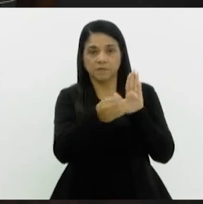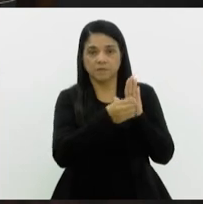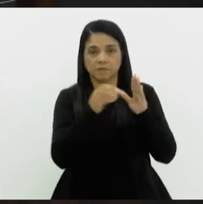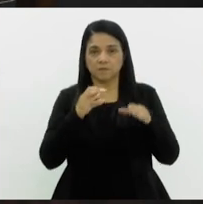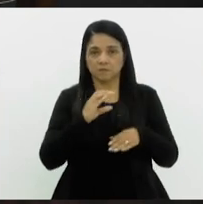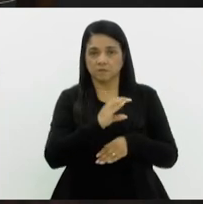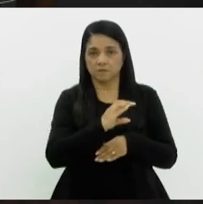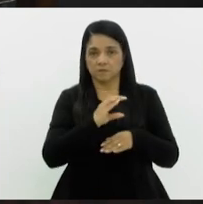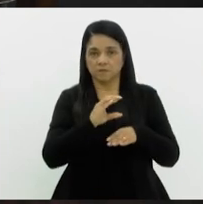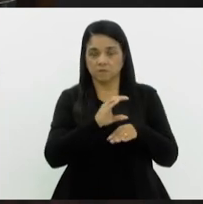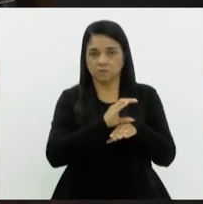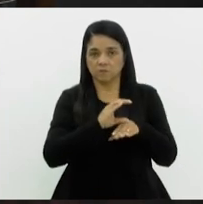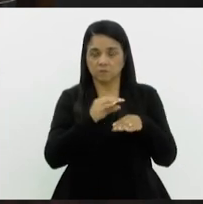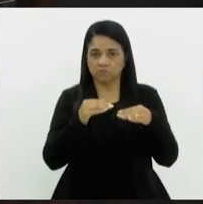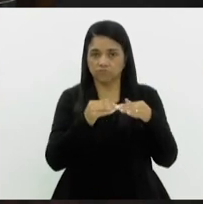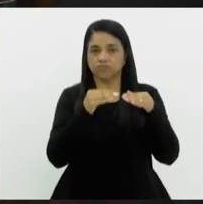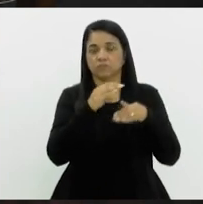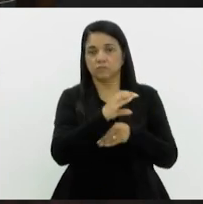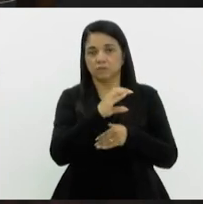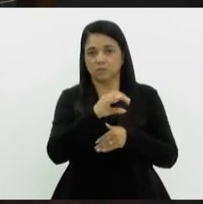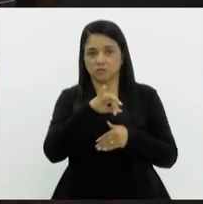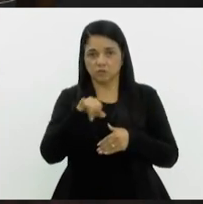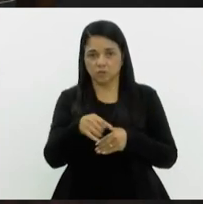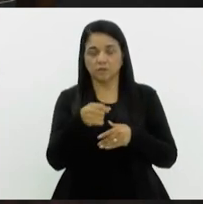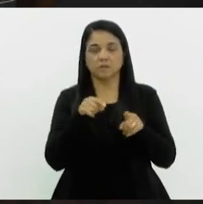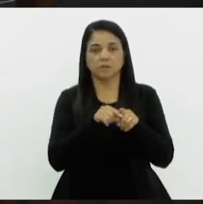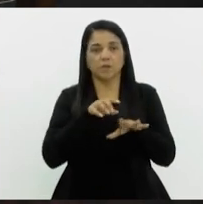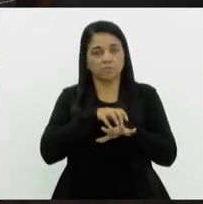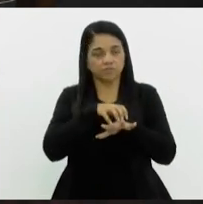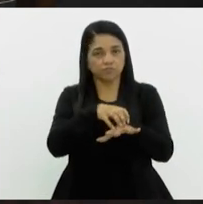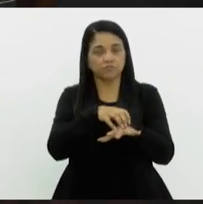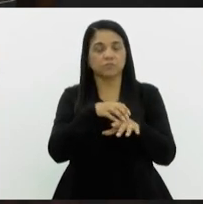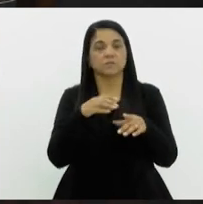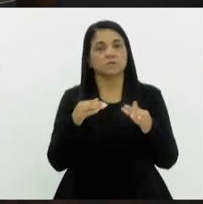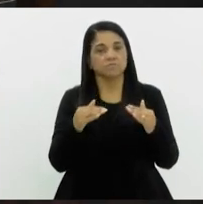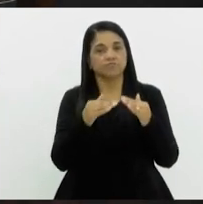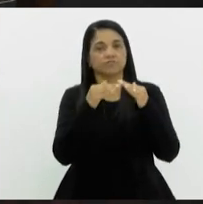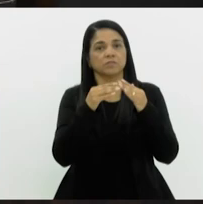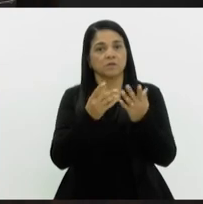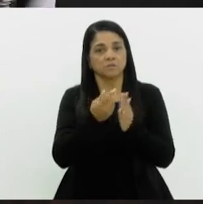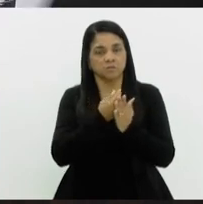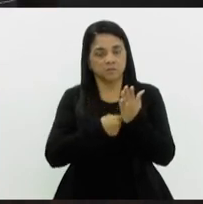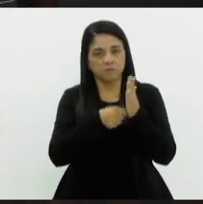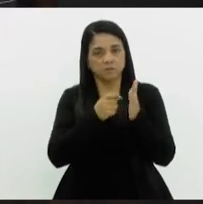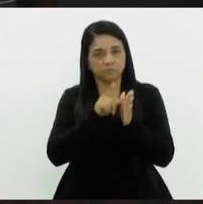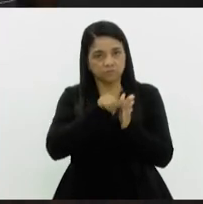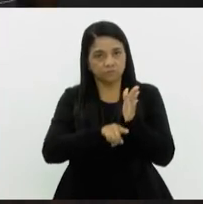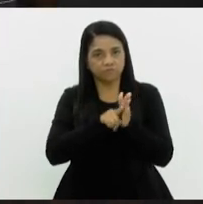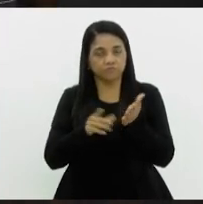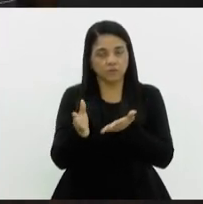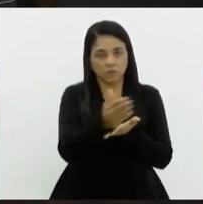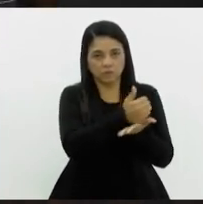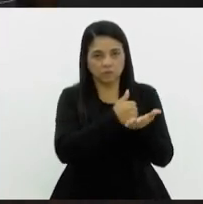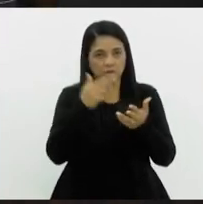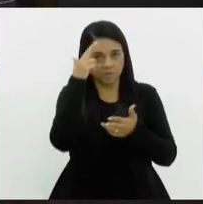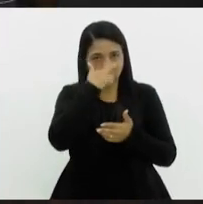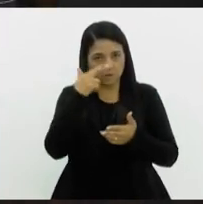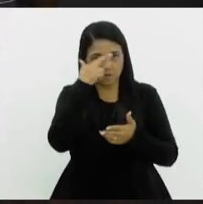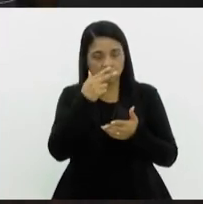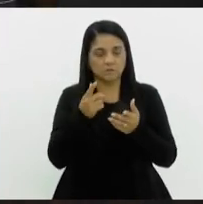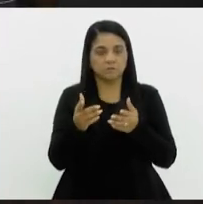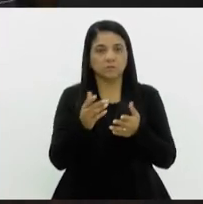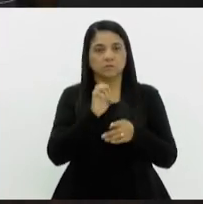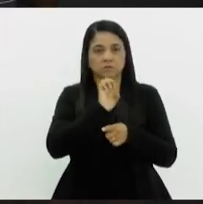pela constitucionalidade de transporte favorável, de tributação, controle da arrecadação estadual, fiscalização dos tributos